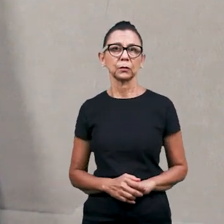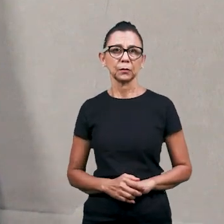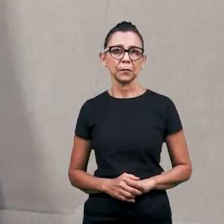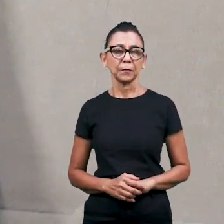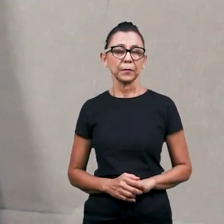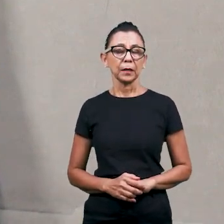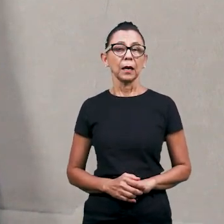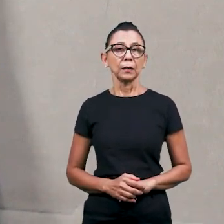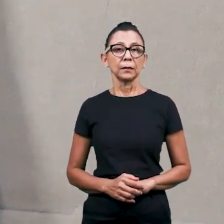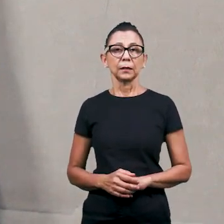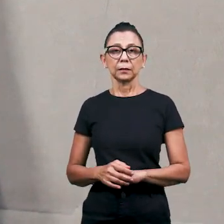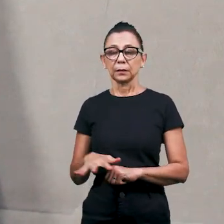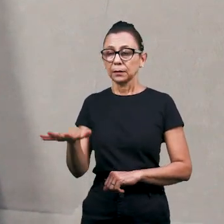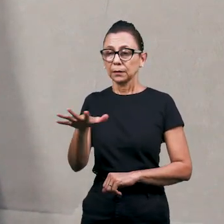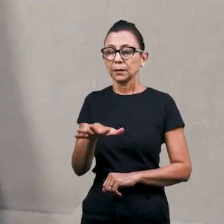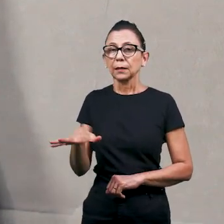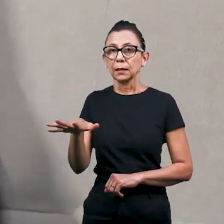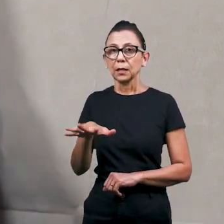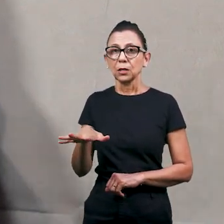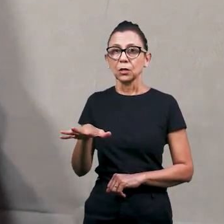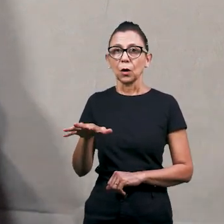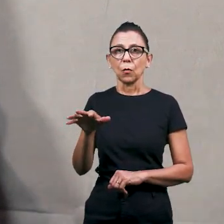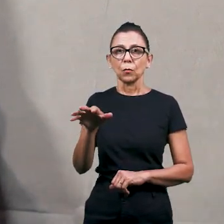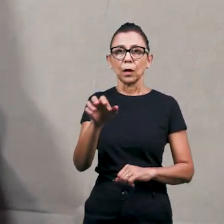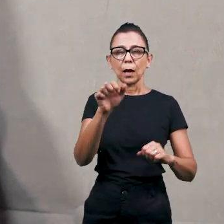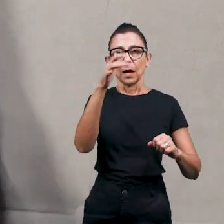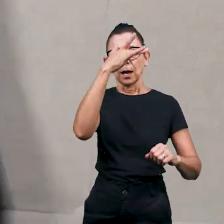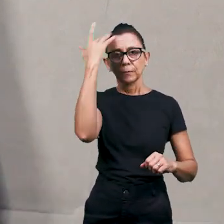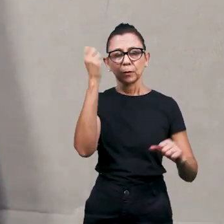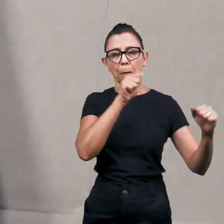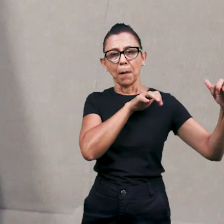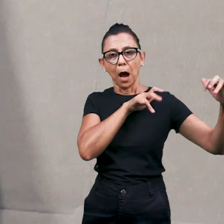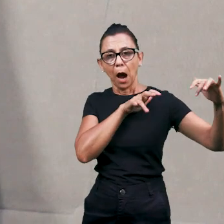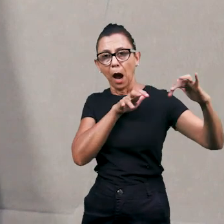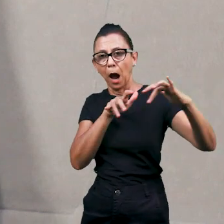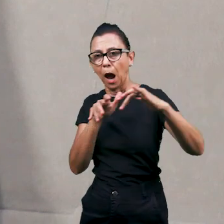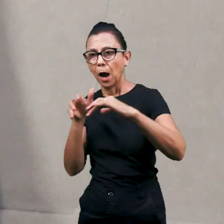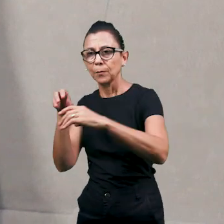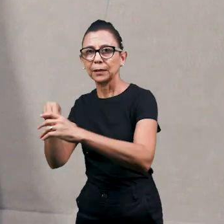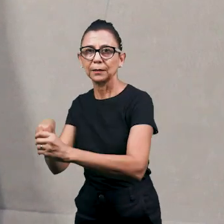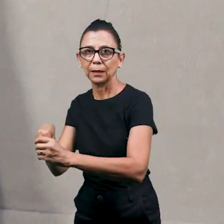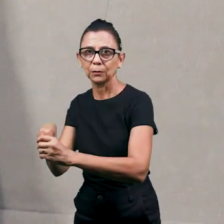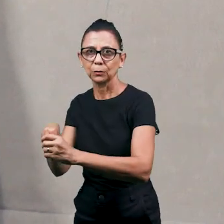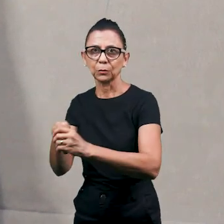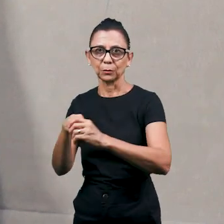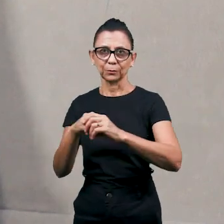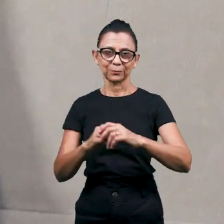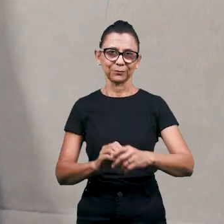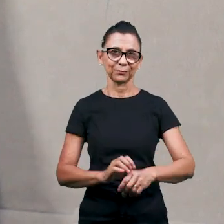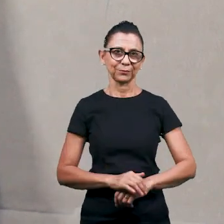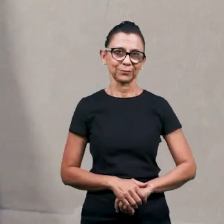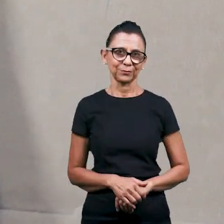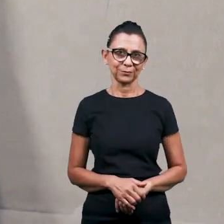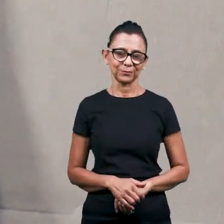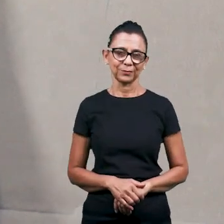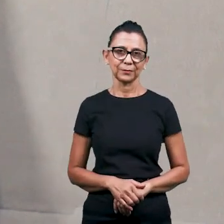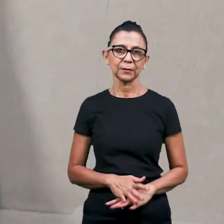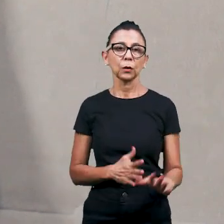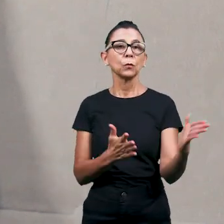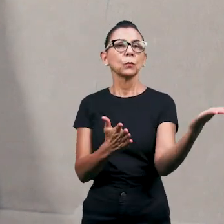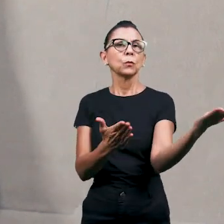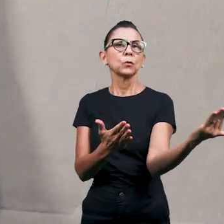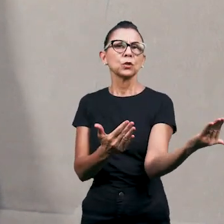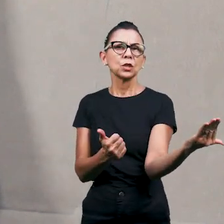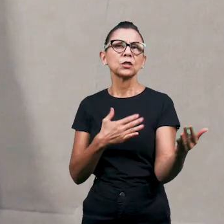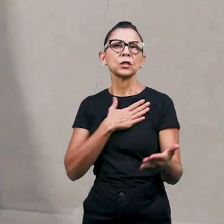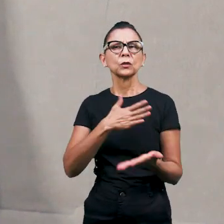Isso é importante. E aí, dentro dessa realidade do que o pastor falou, o pastor Josias, dando um exemplo prático, né?